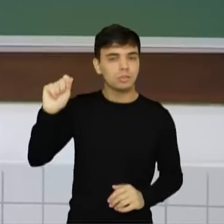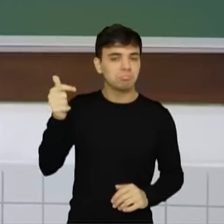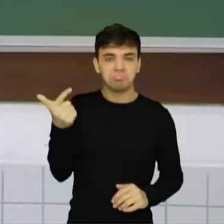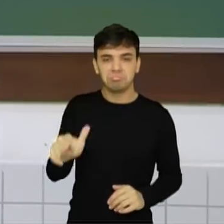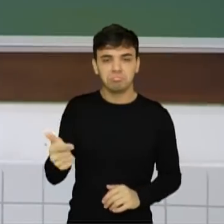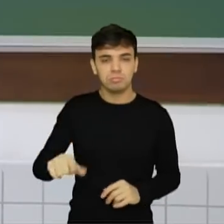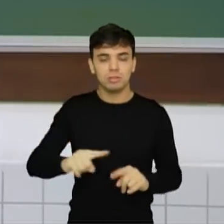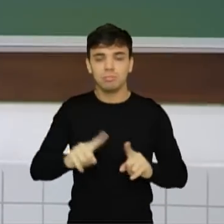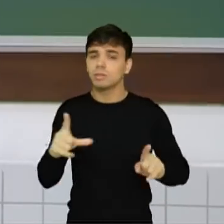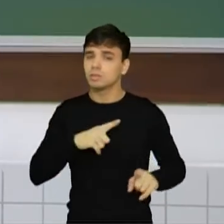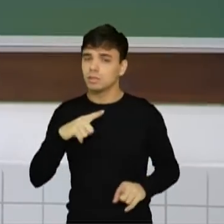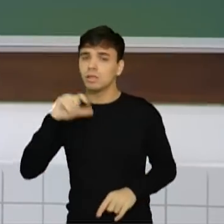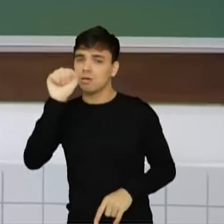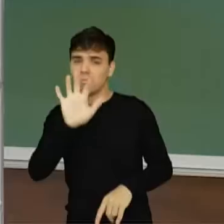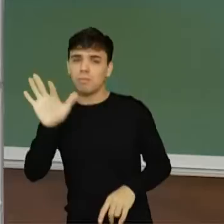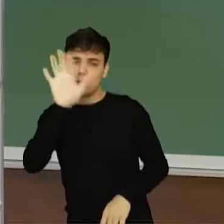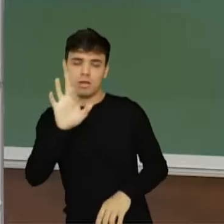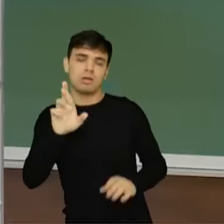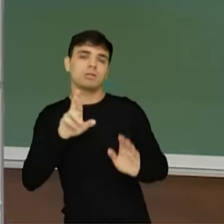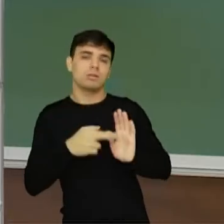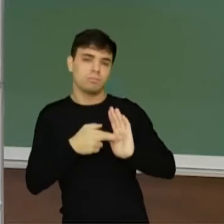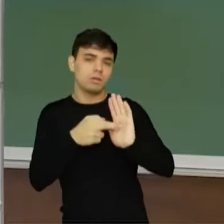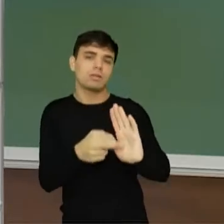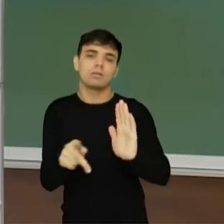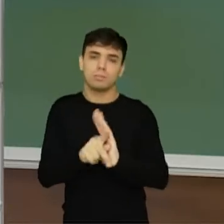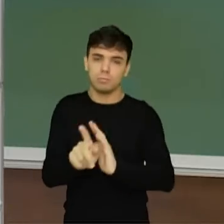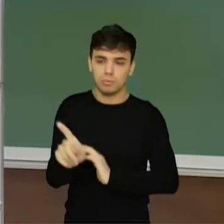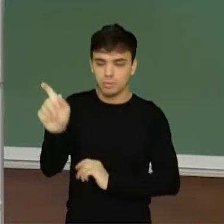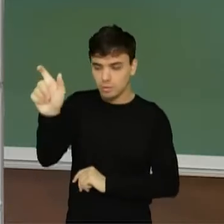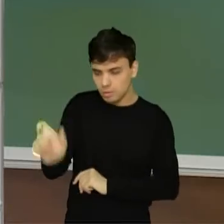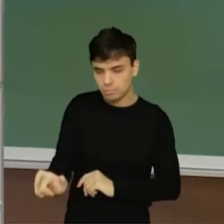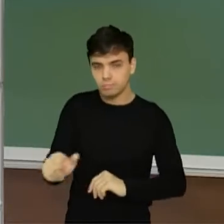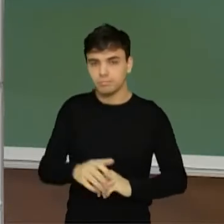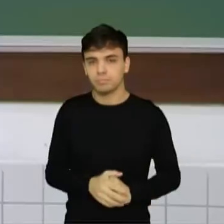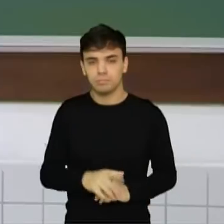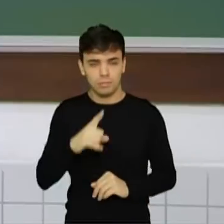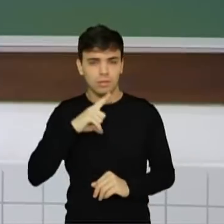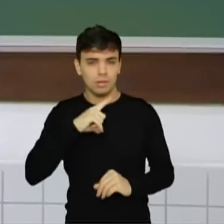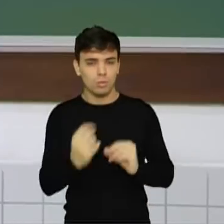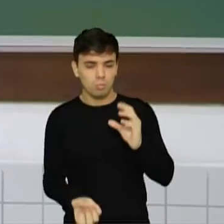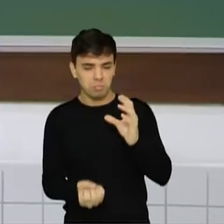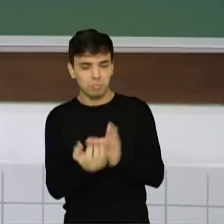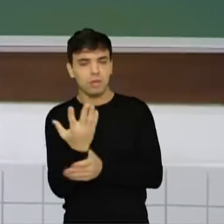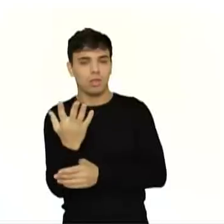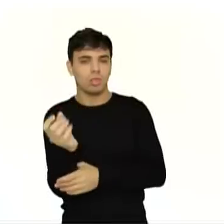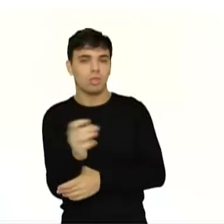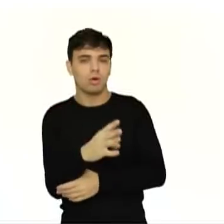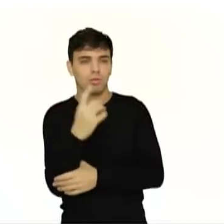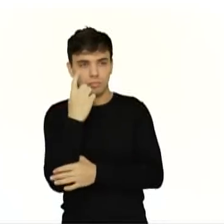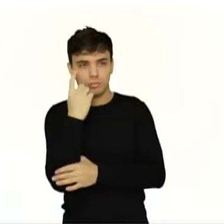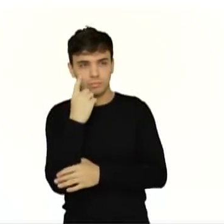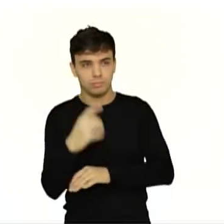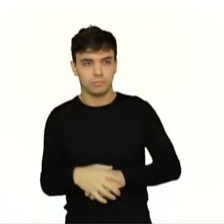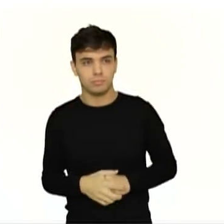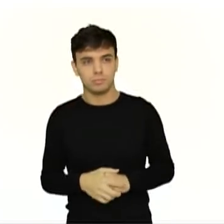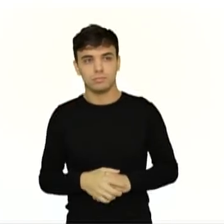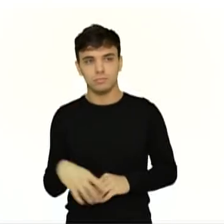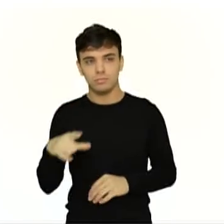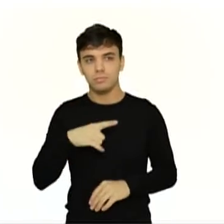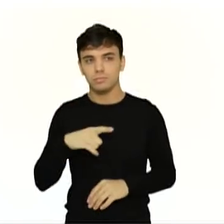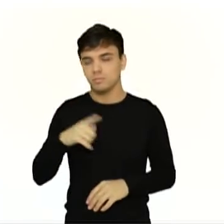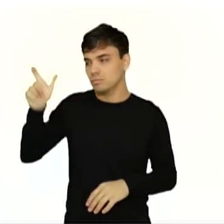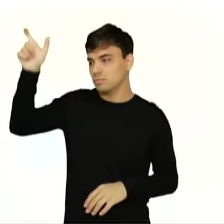mas nós temos imagens representando ele. E é uma construção dessas imagens, uma invenção, mostrando ele, ora, com um grande